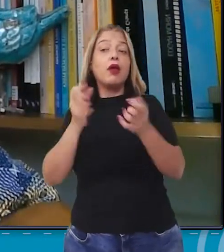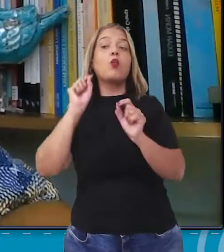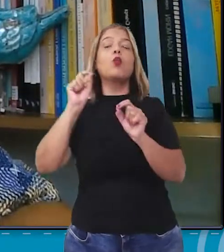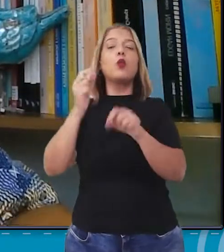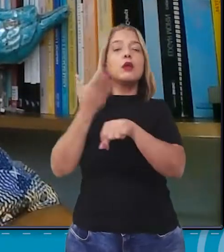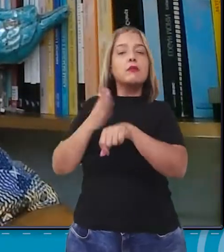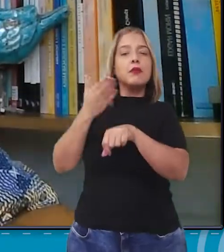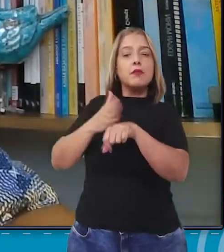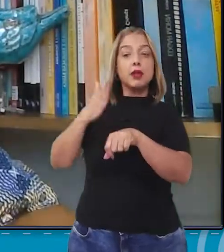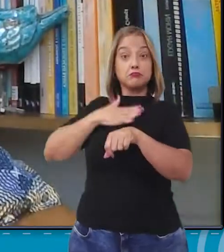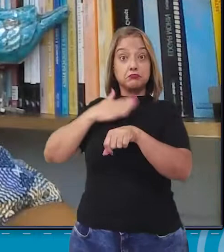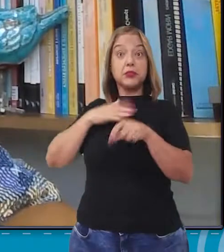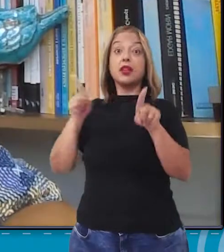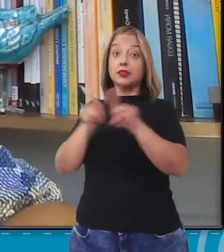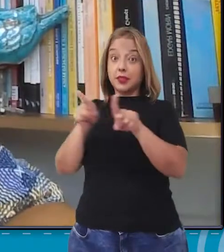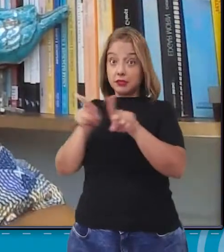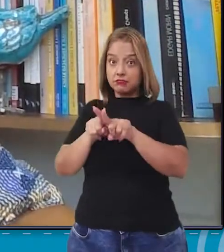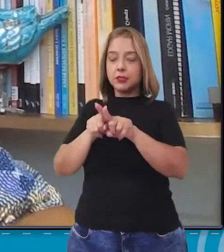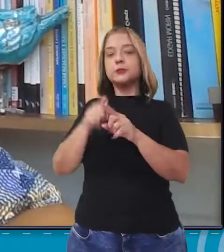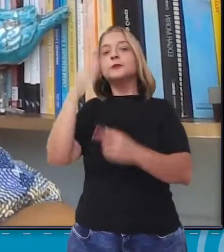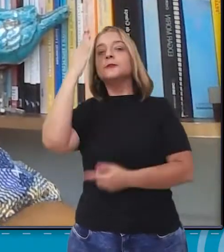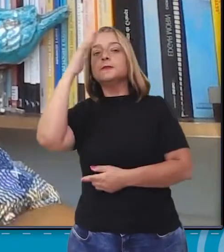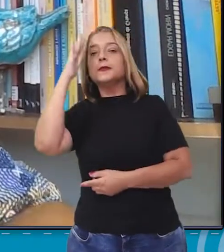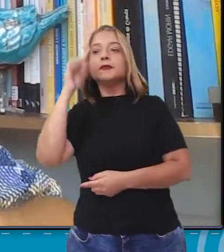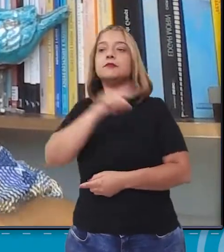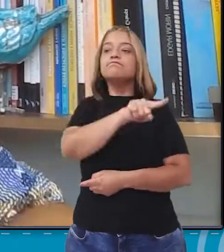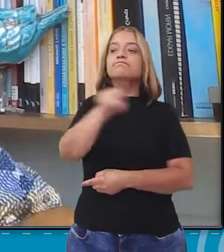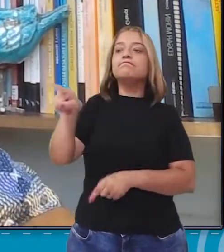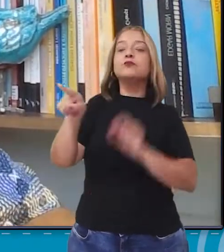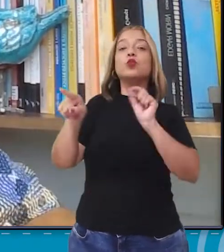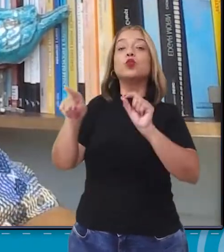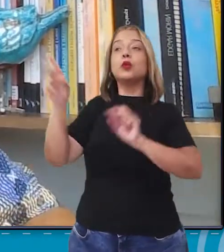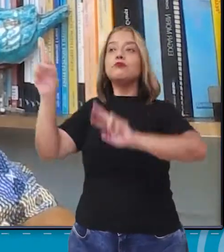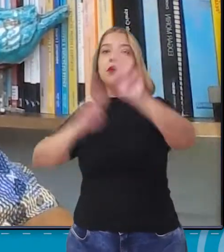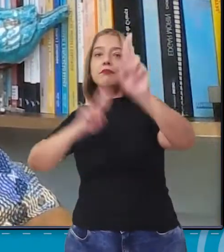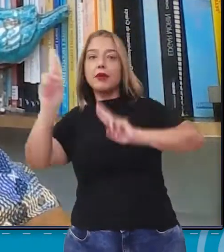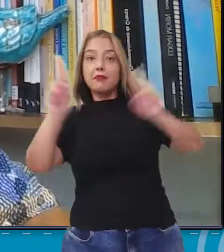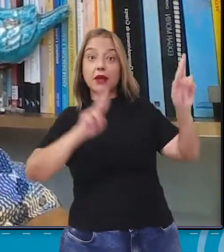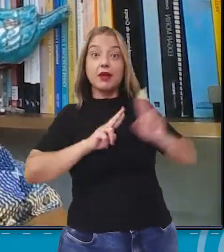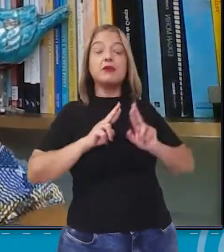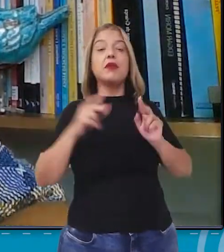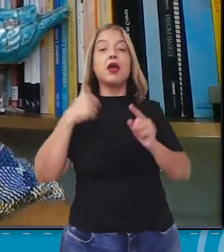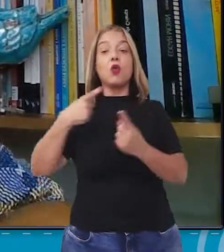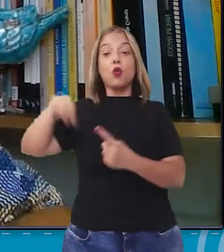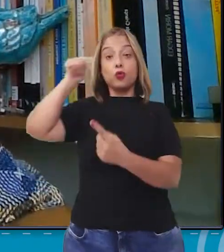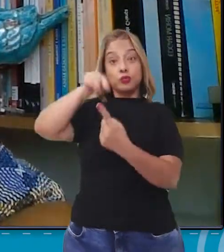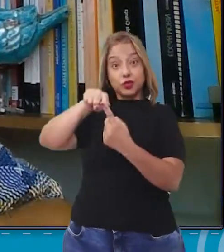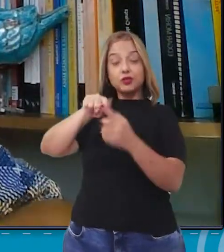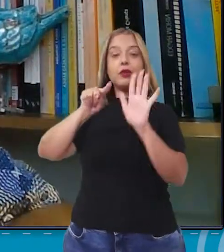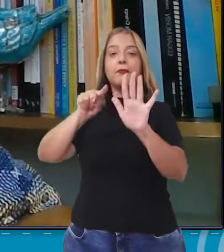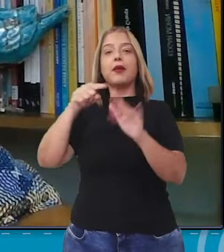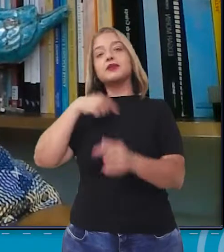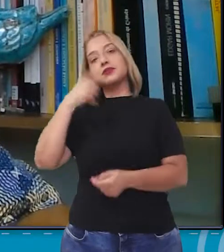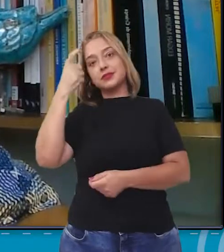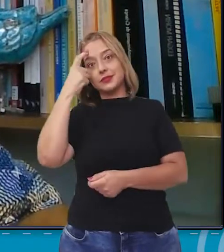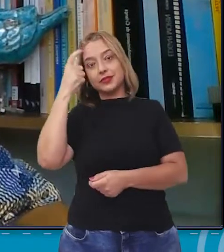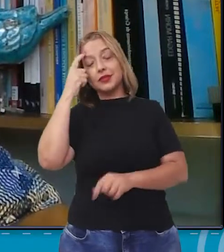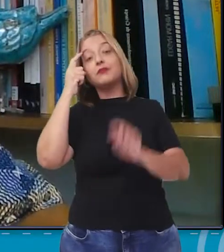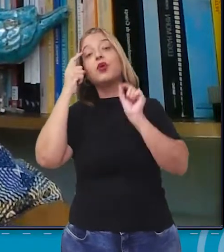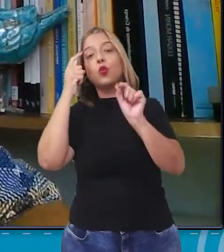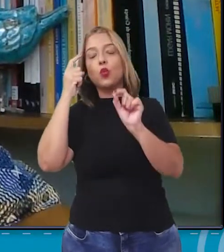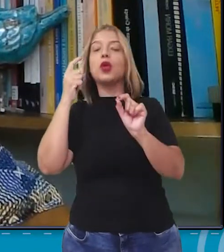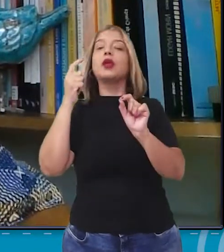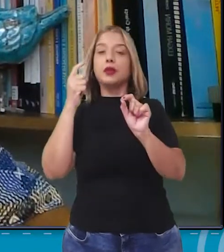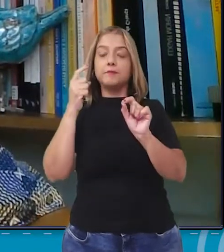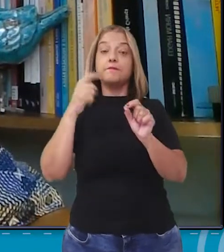às nossas práticas, compreendendo os resultados que a gente espera alcançar e não perder de vista que